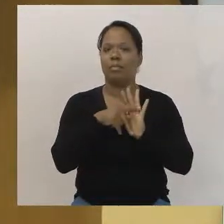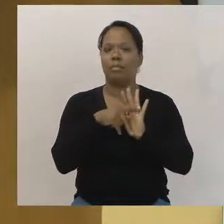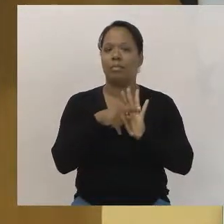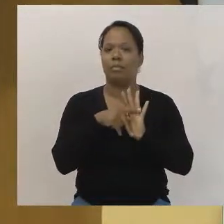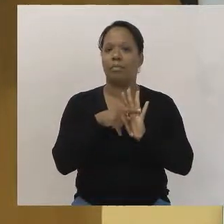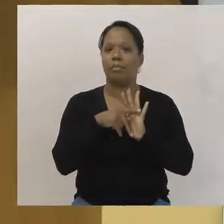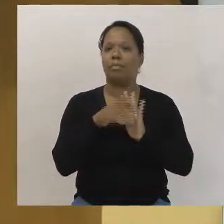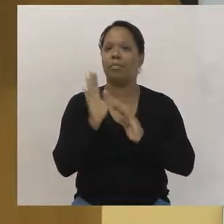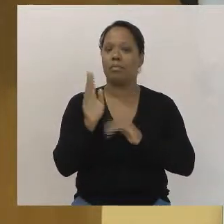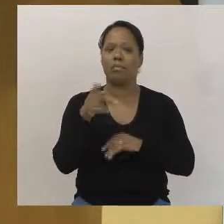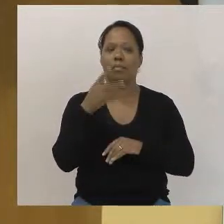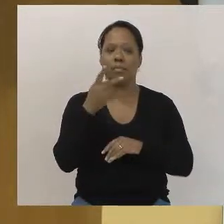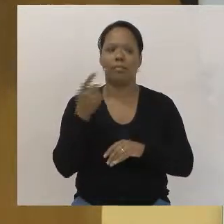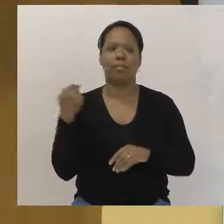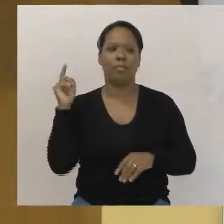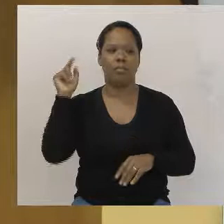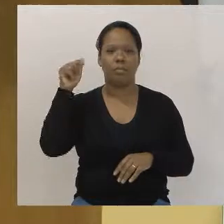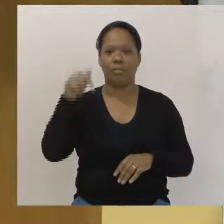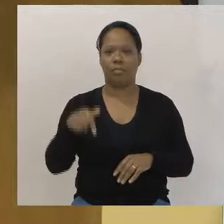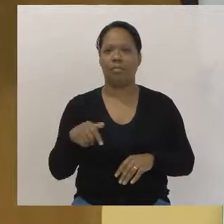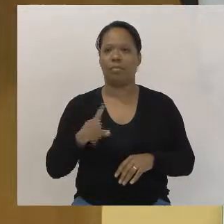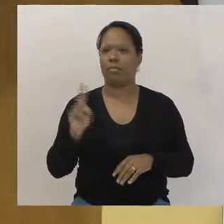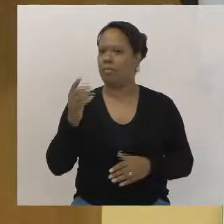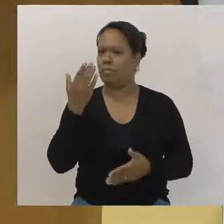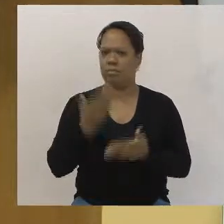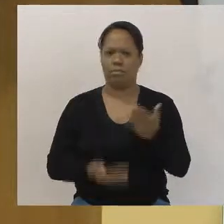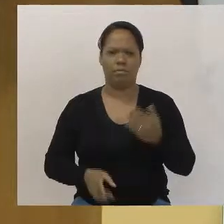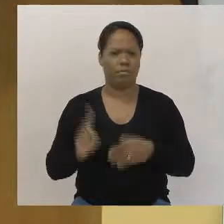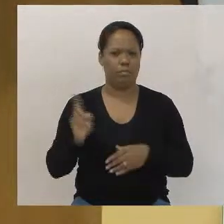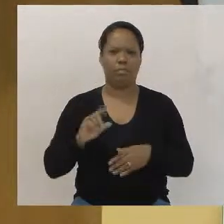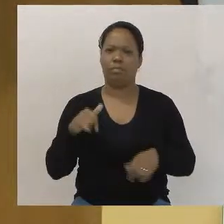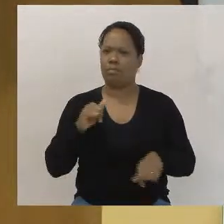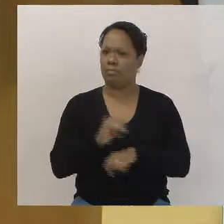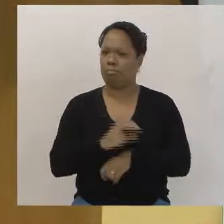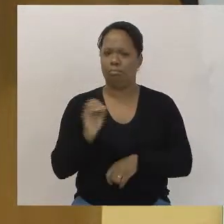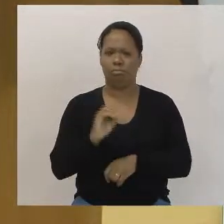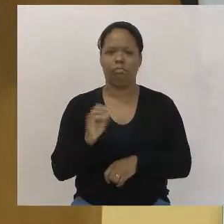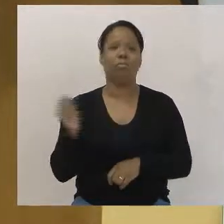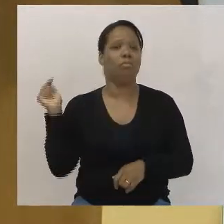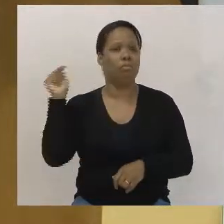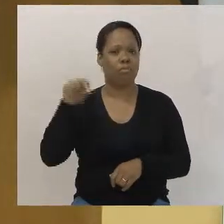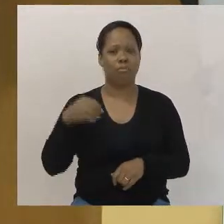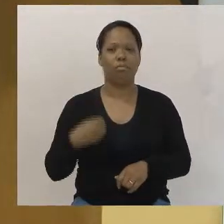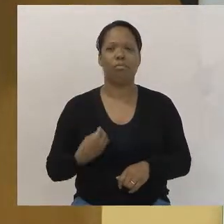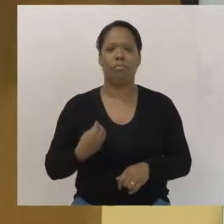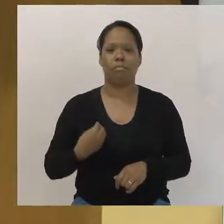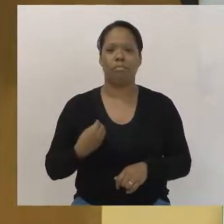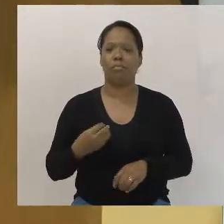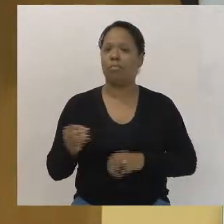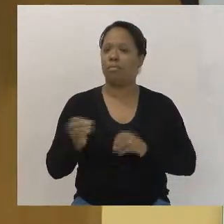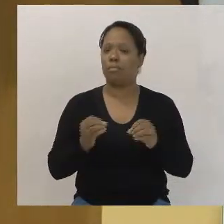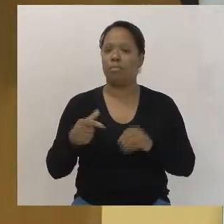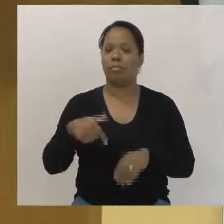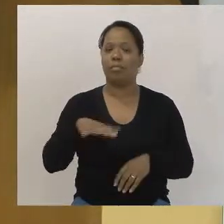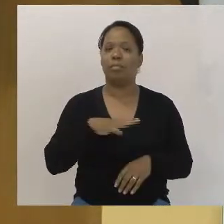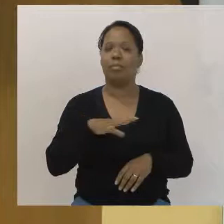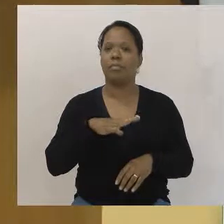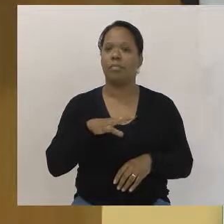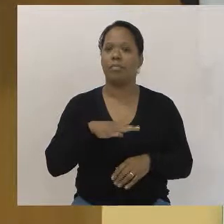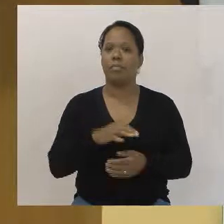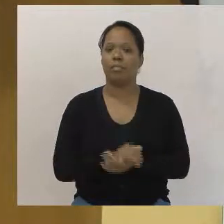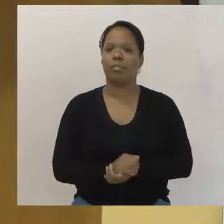foi falado aqui que eu estive que não perca o dia publica dessas obras a cidade de khar e